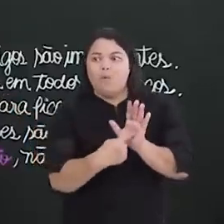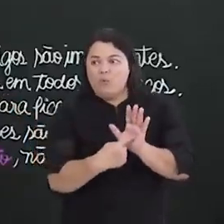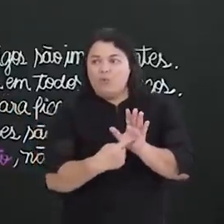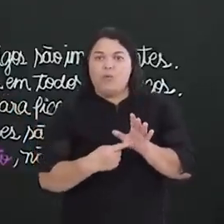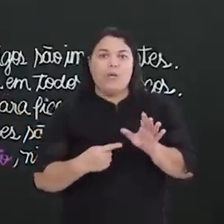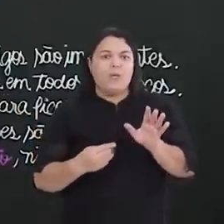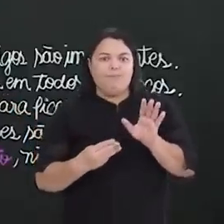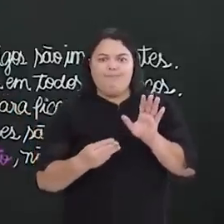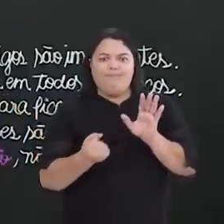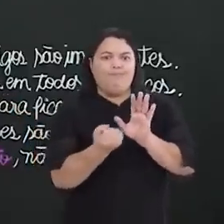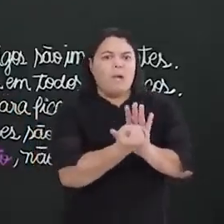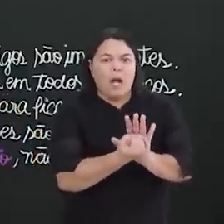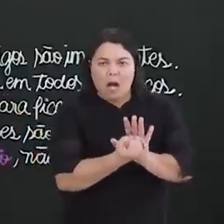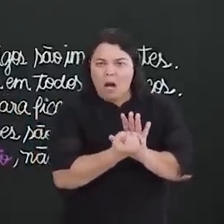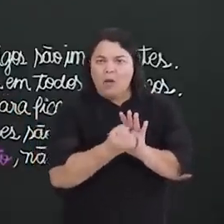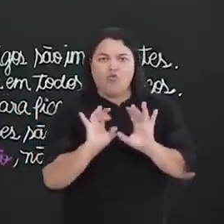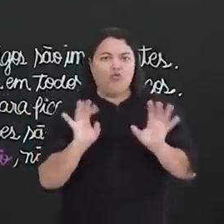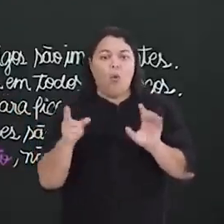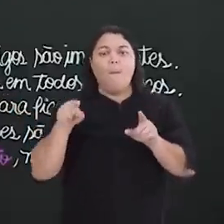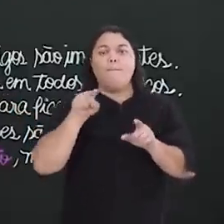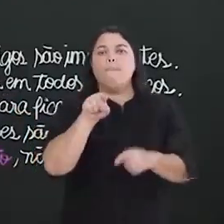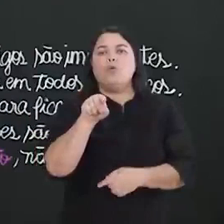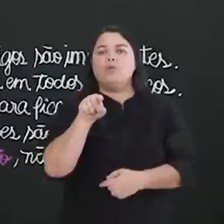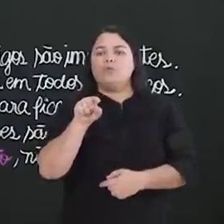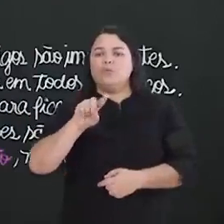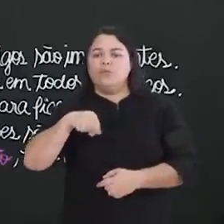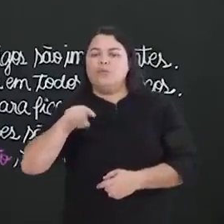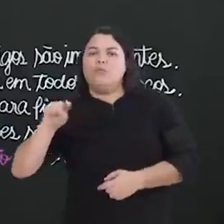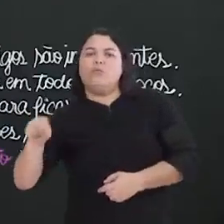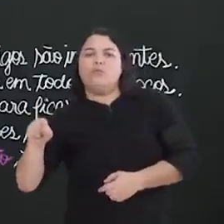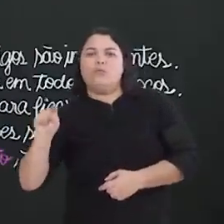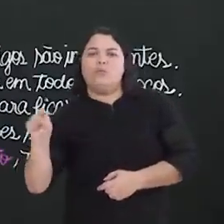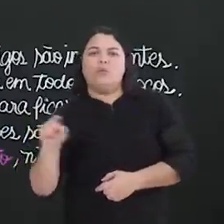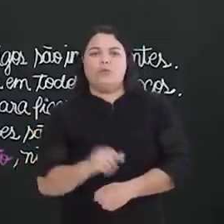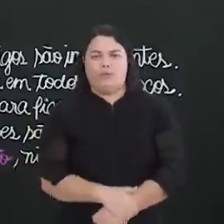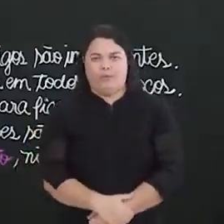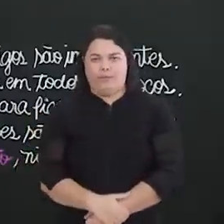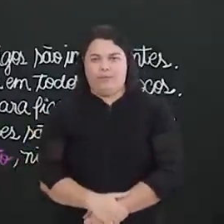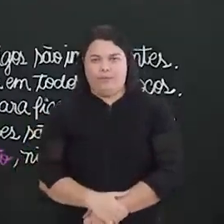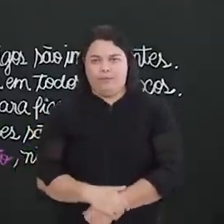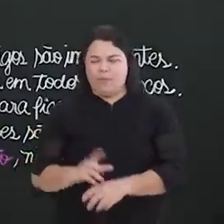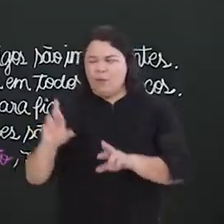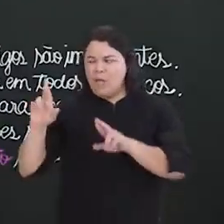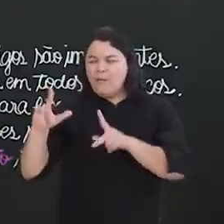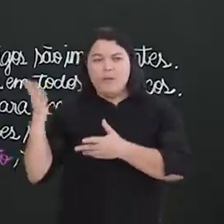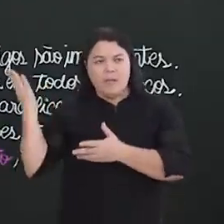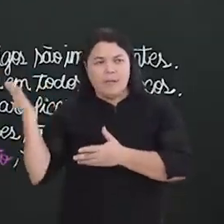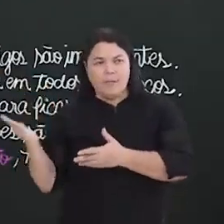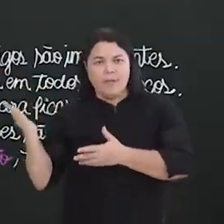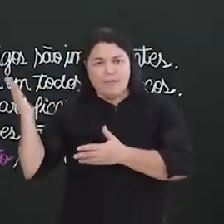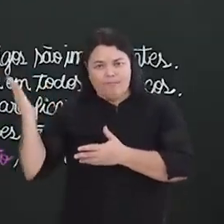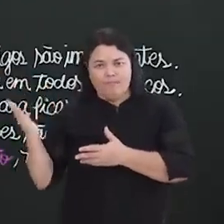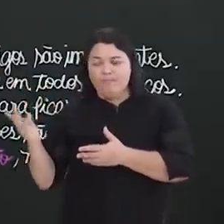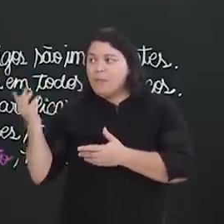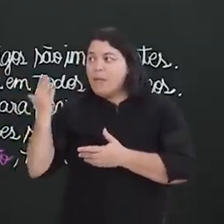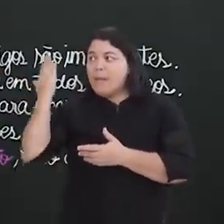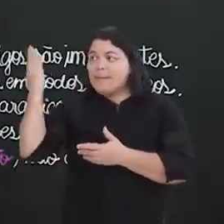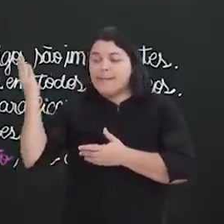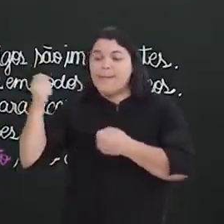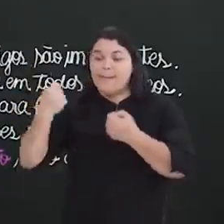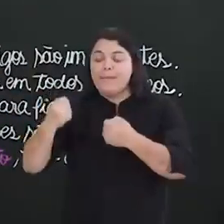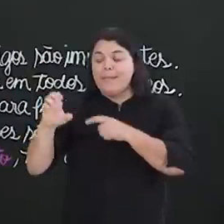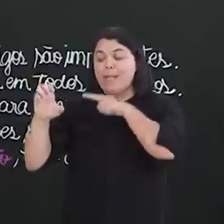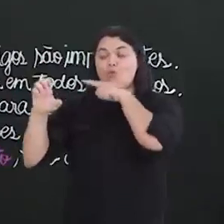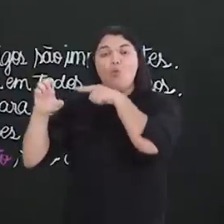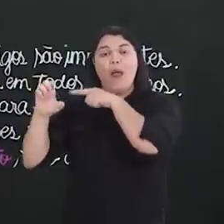acontecer por meio dos sinais de pontuação. Ok? Essa é a primeira grande distinção entre as orações sindéticas e